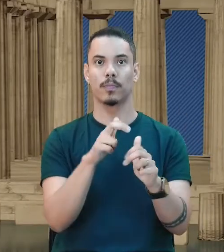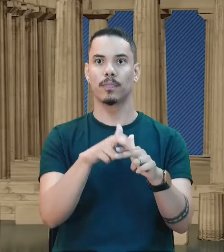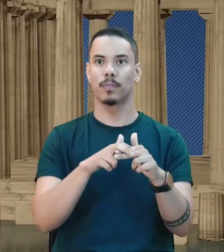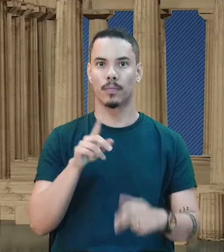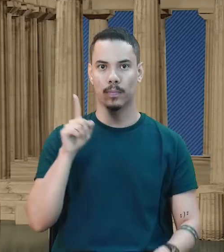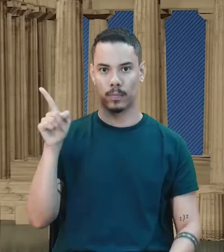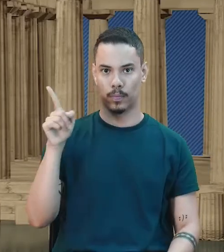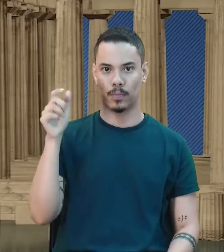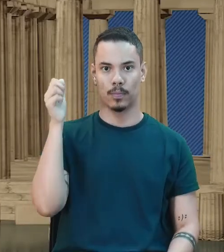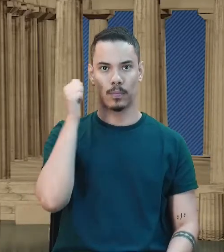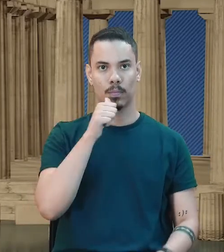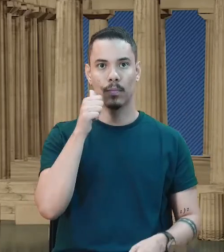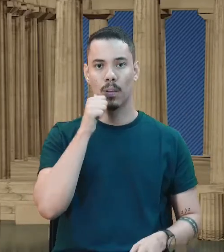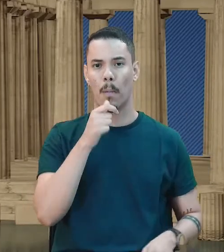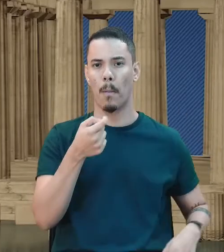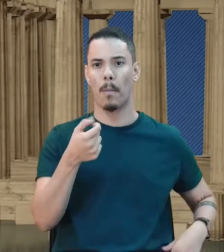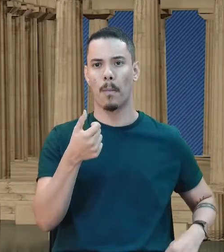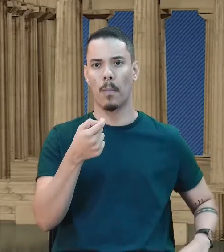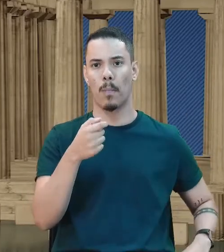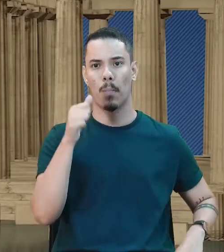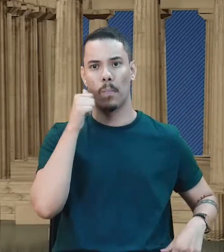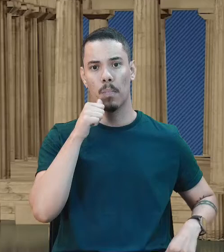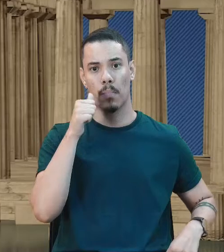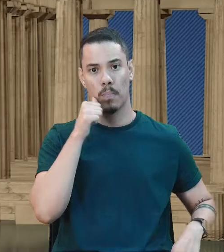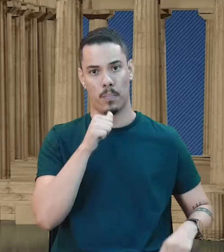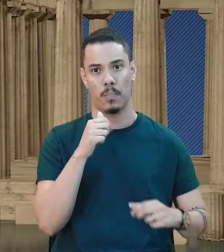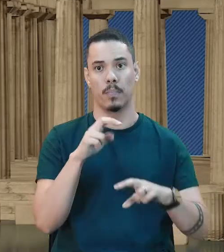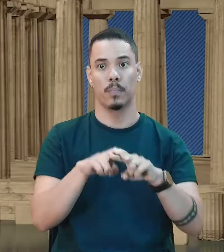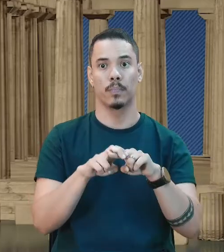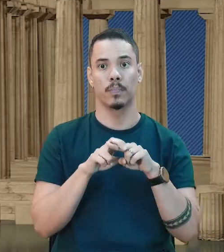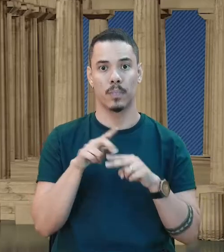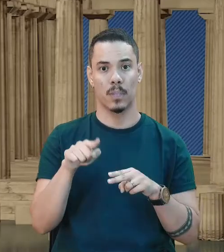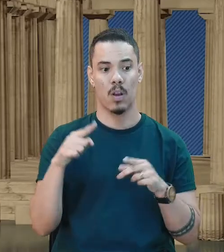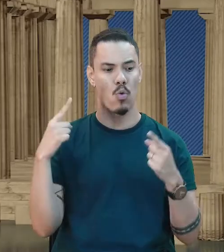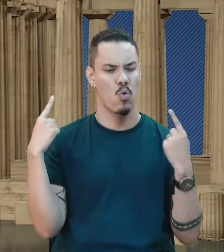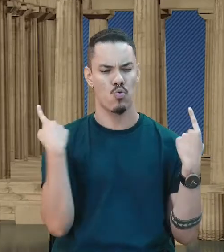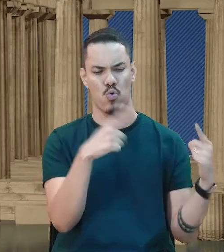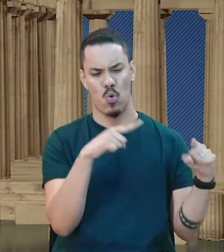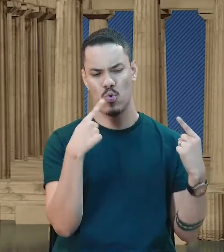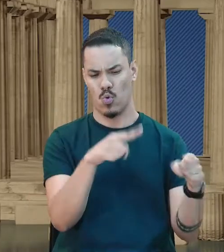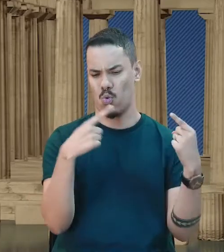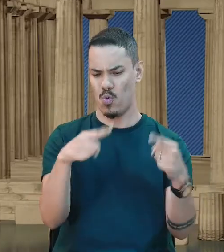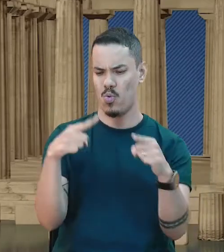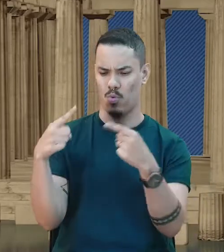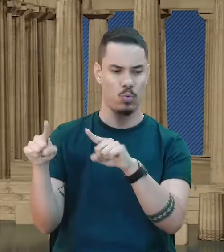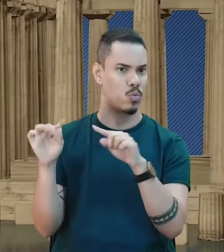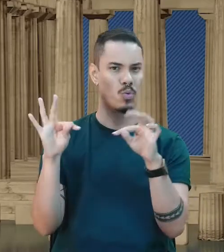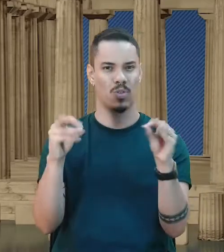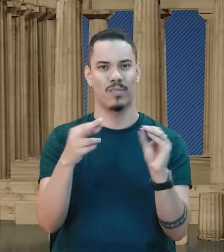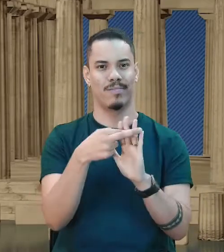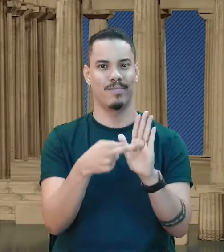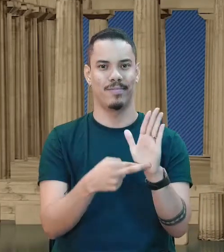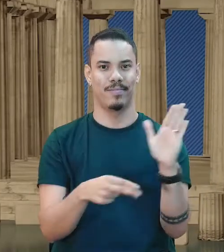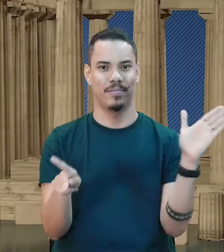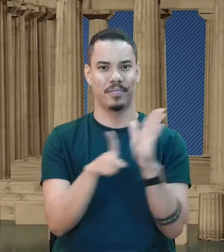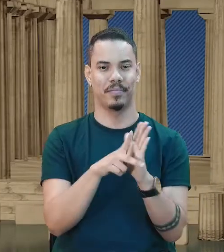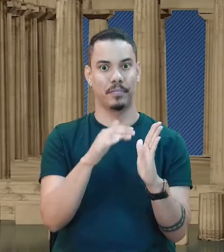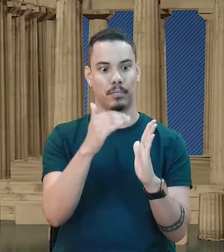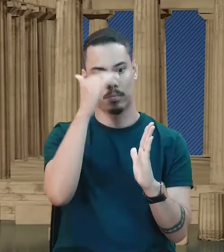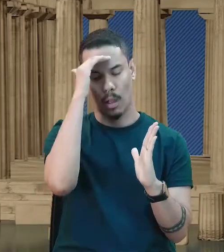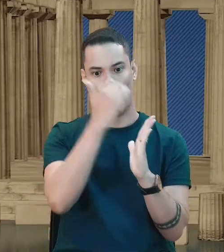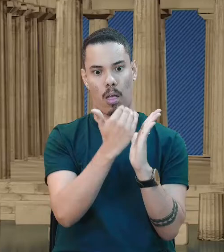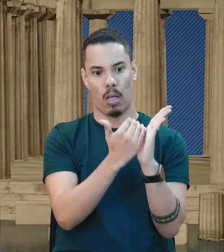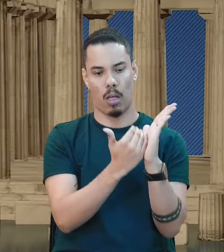considerada uma das poucas mulheres, porque ela foi contra todos aqueles princípios que eram estabelecidos